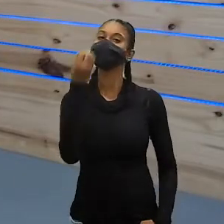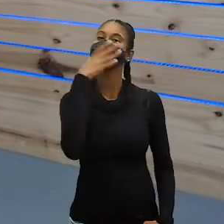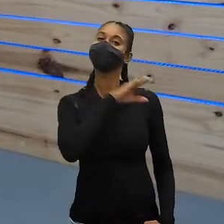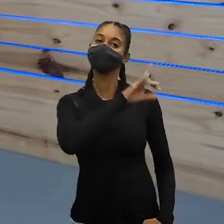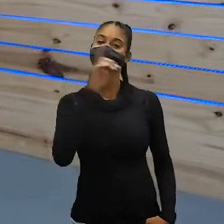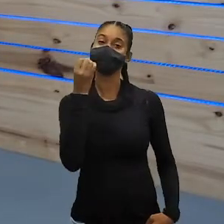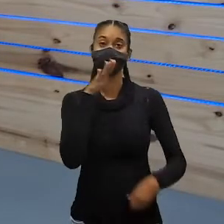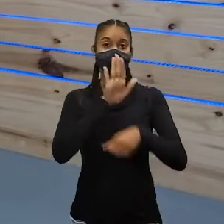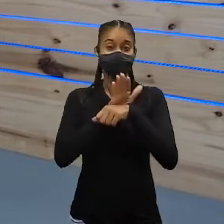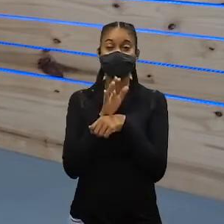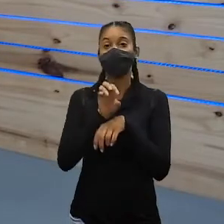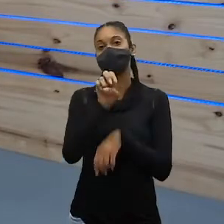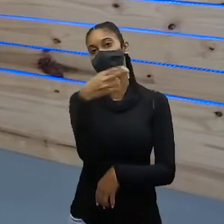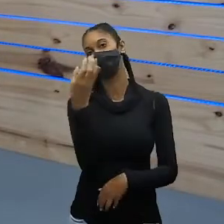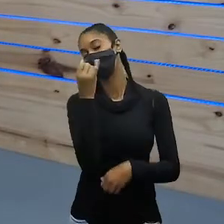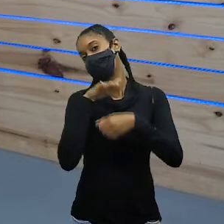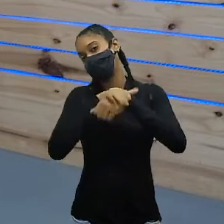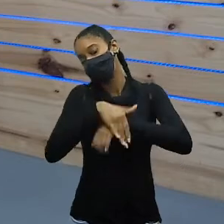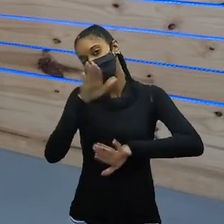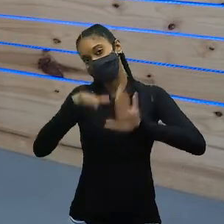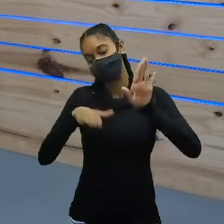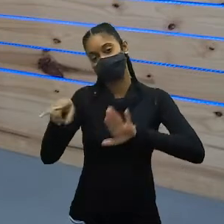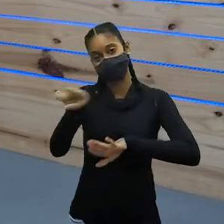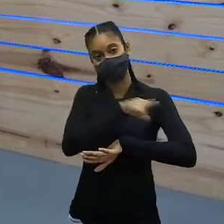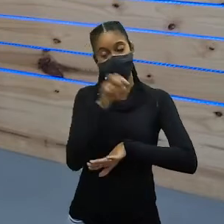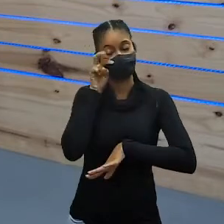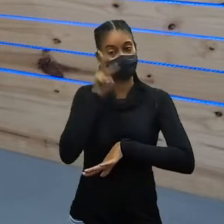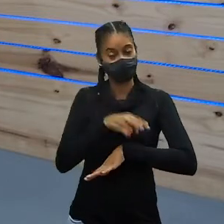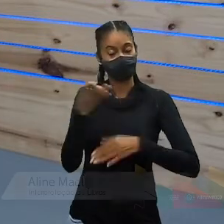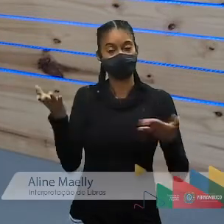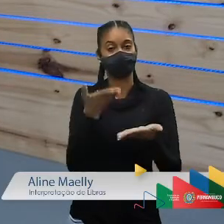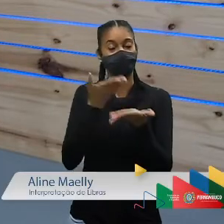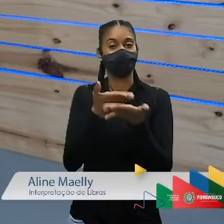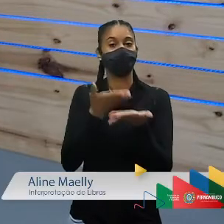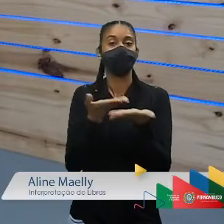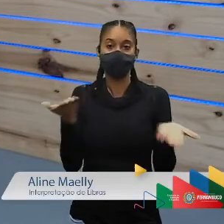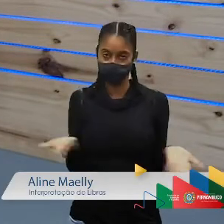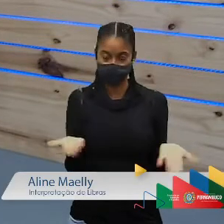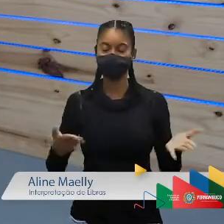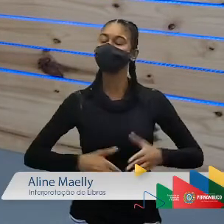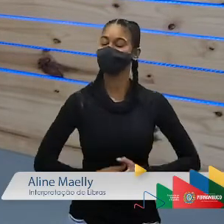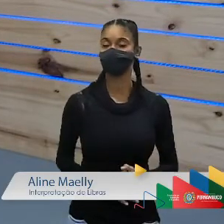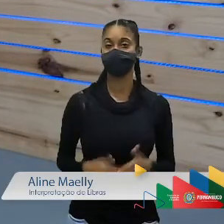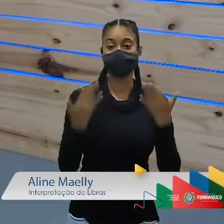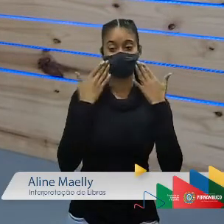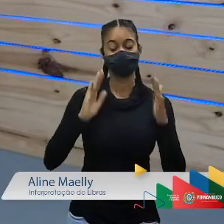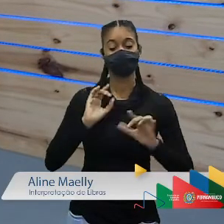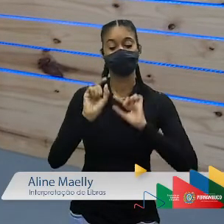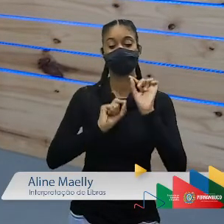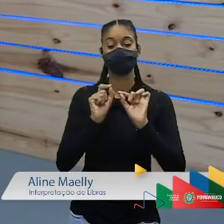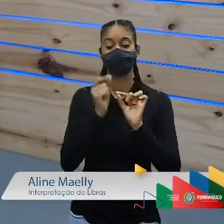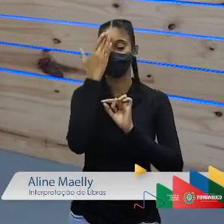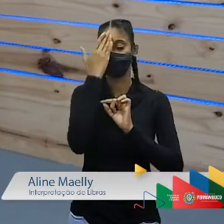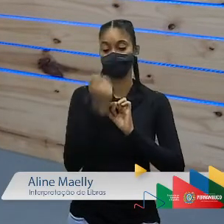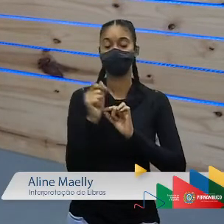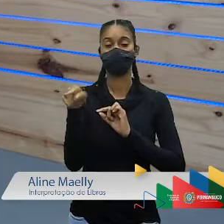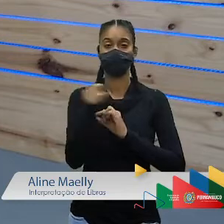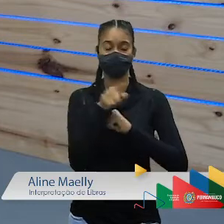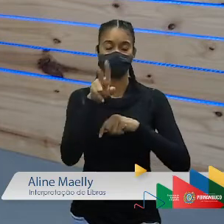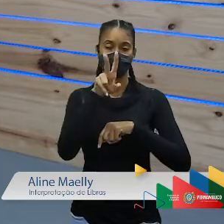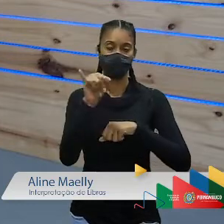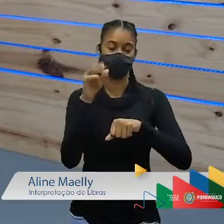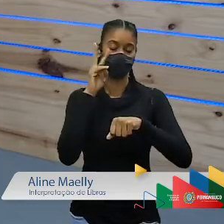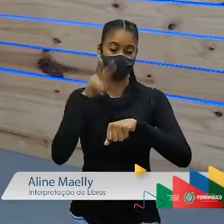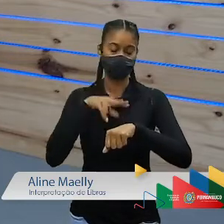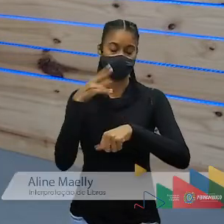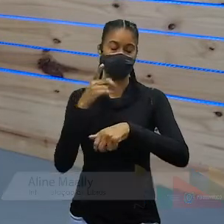Bom dia, boa tarde ou boa noite aí, se você está assistindo essa aula agora, né? Eu não tenho como saber em que horário você vai assistir essa aula,